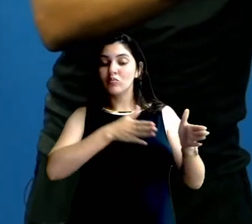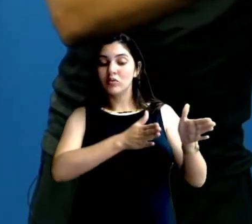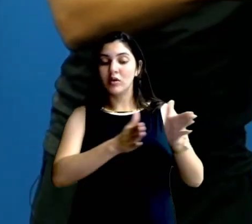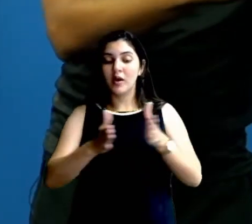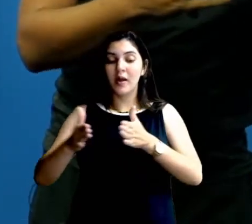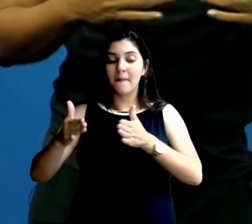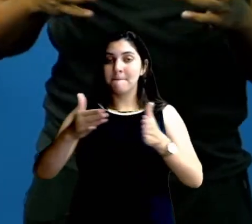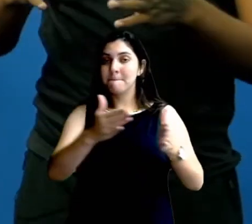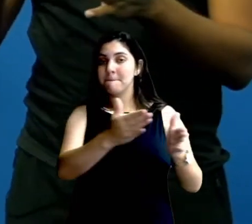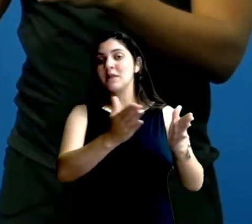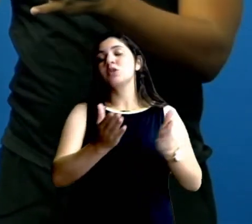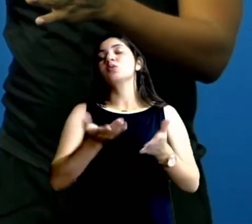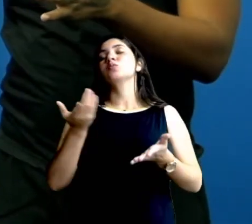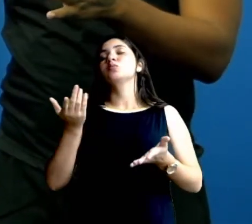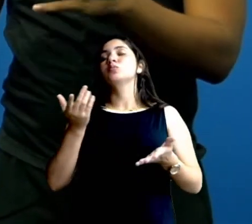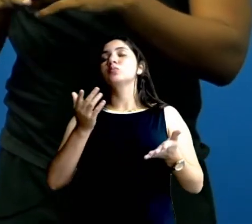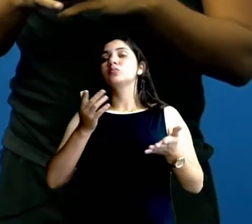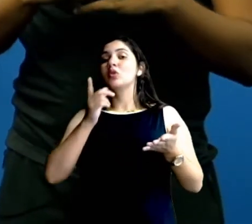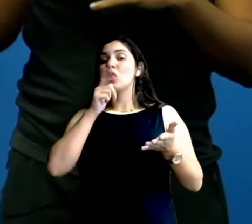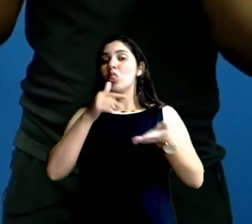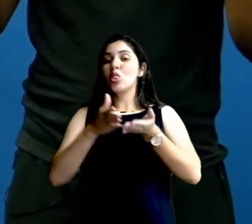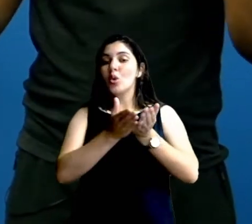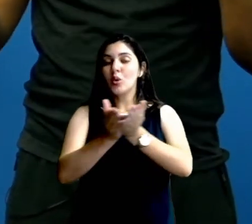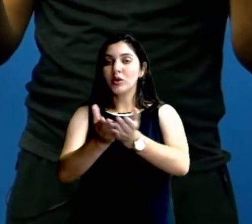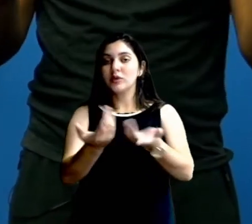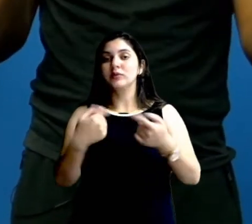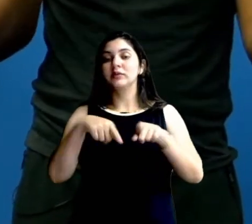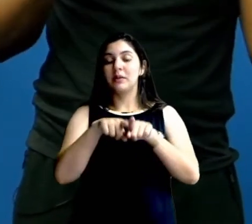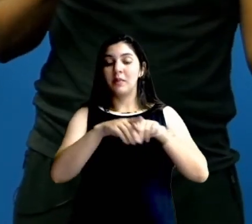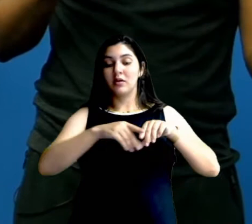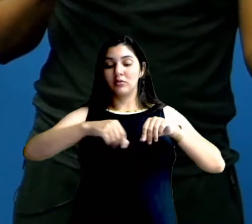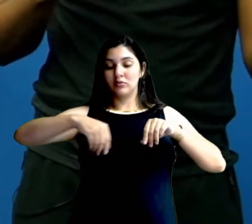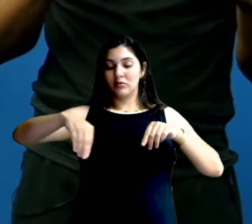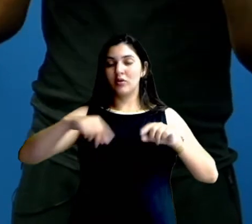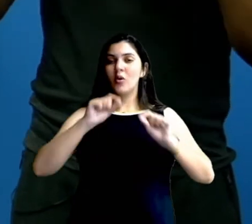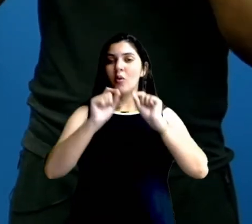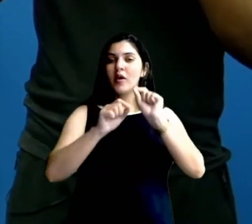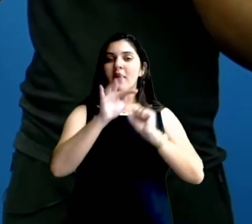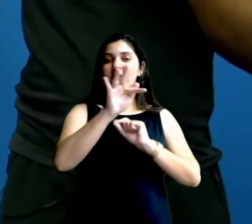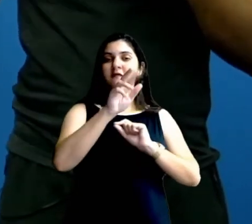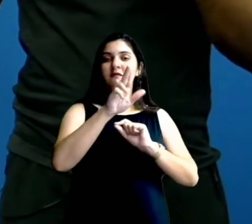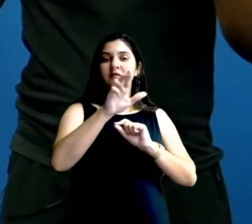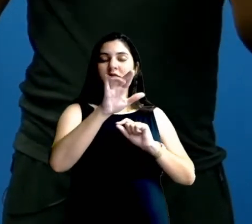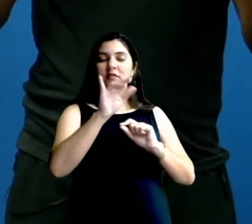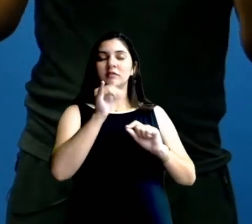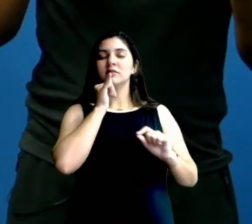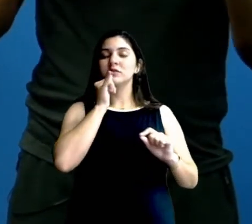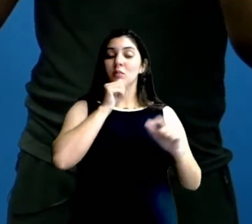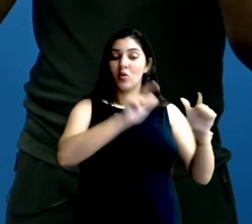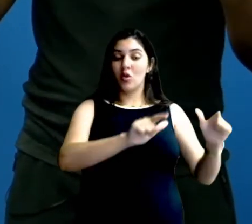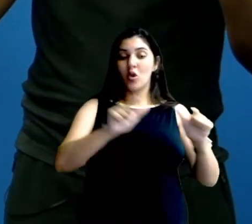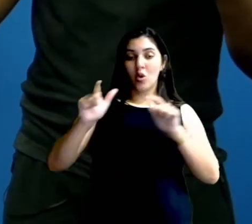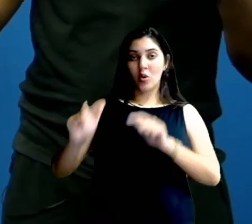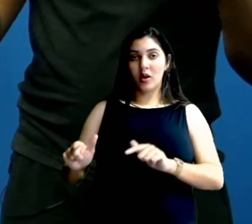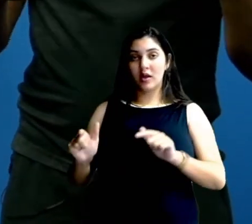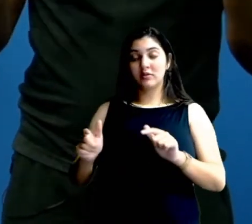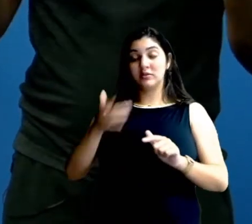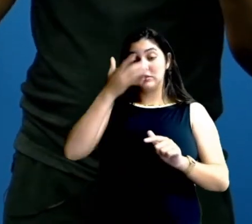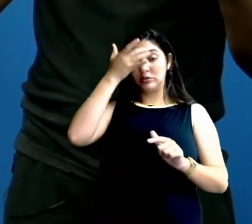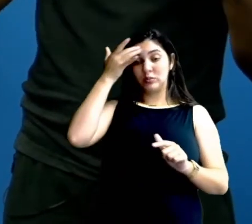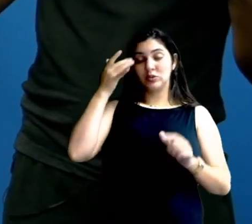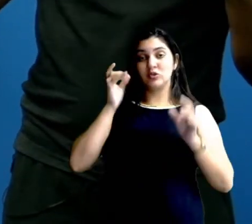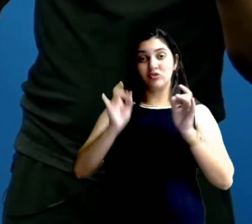você já pelo rio e derrotas terrestre é o que as rotas fluviais as rotas terrestres eram os locais aonde os